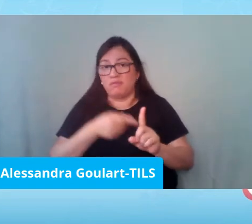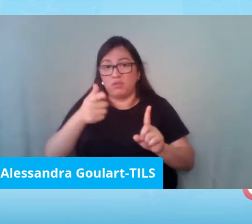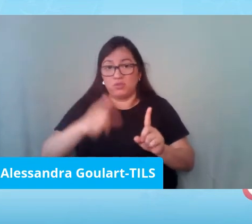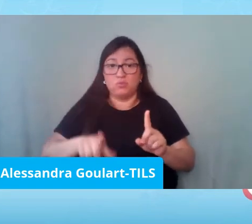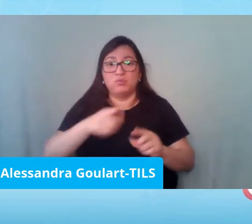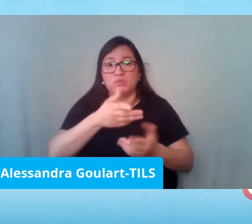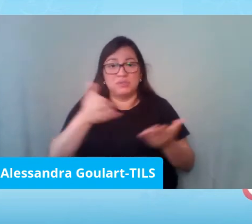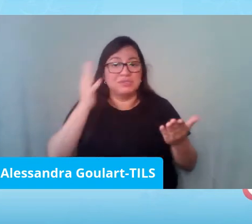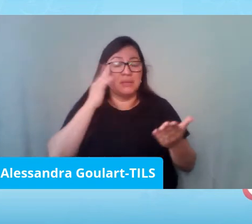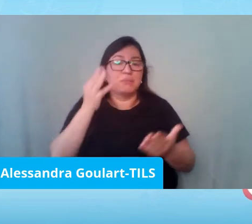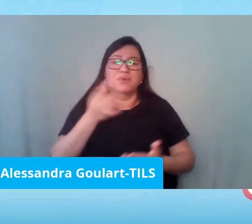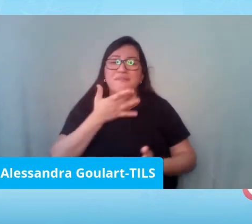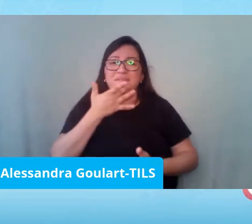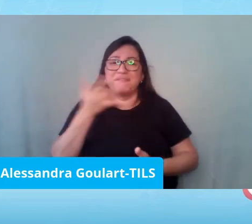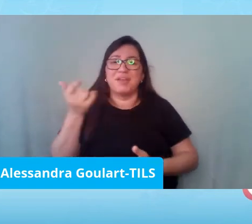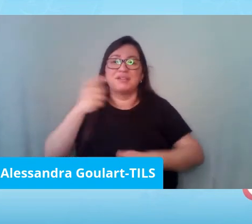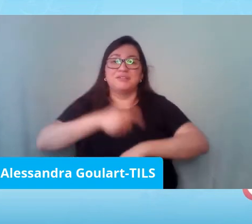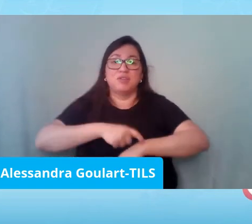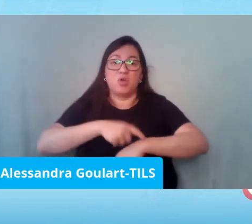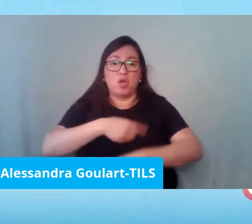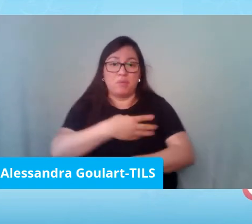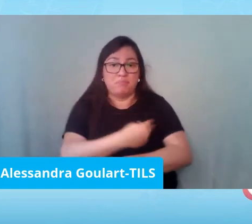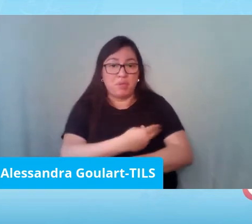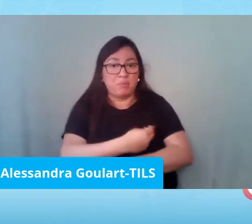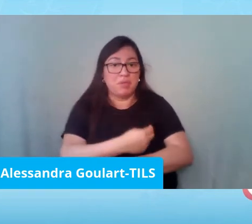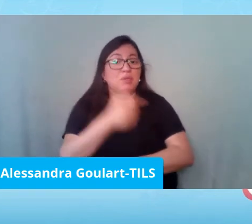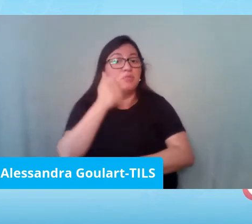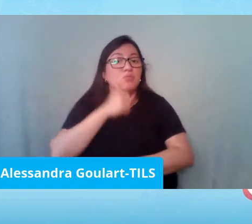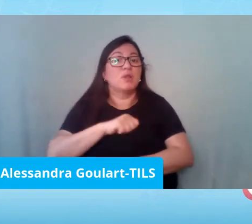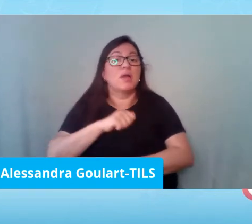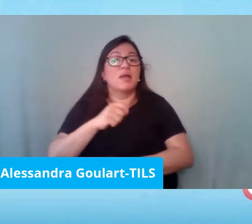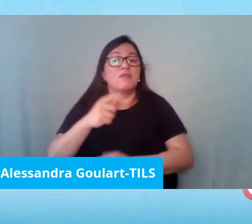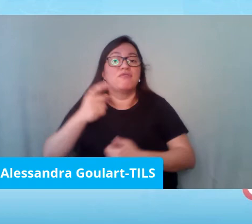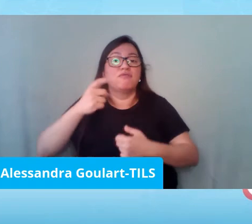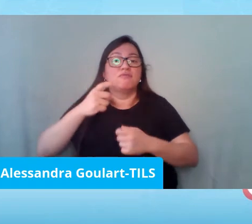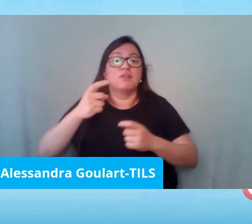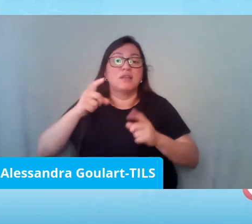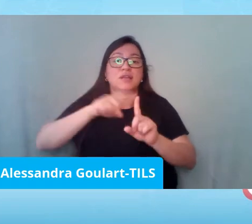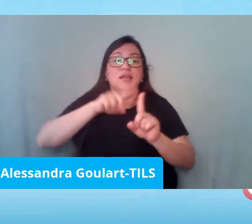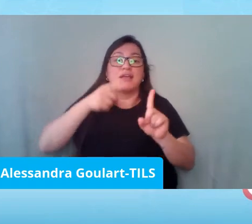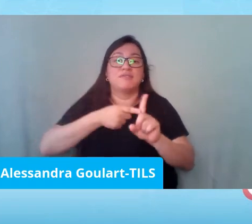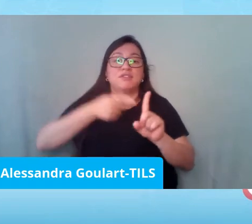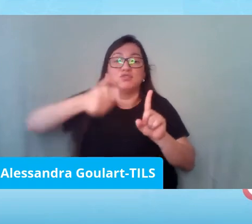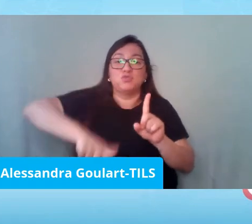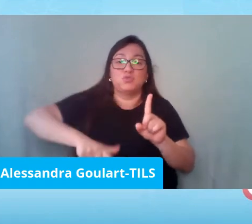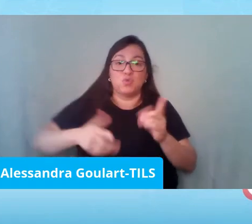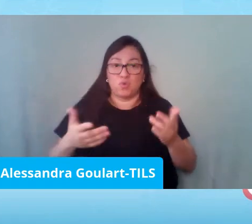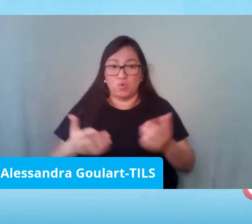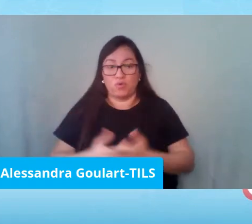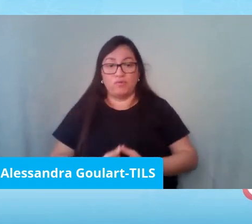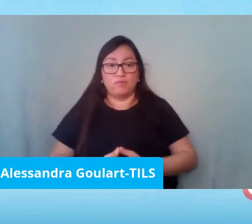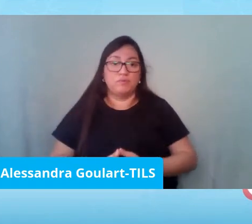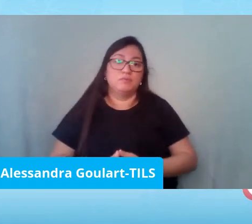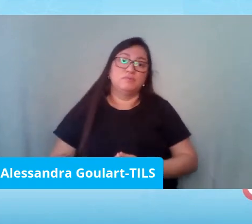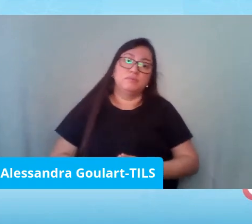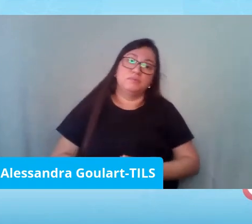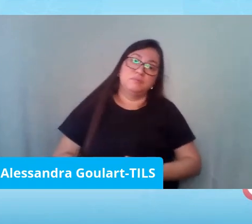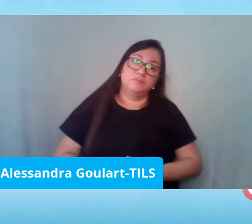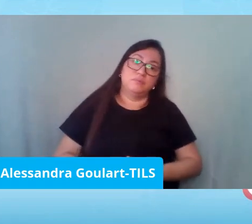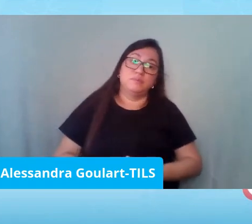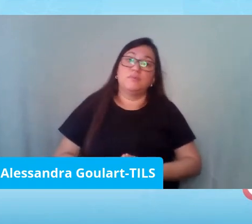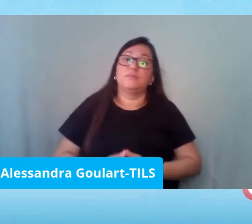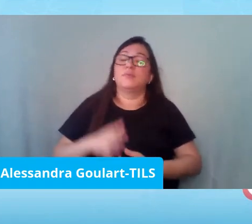engravidam novamente ainda amamentando. Caso ocorra relação sem preservativo, é possível utilizar a